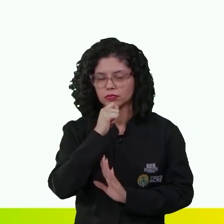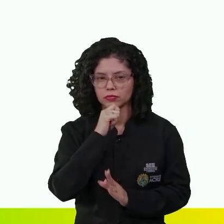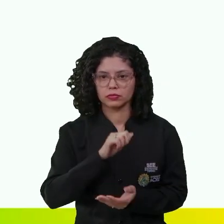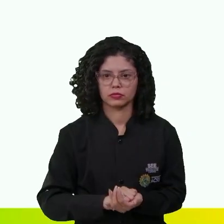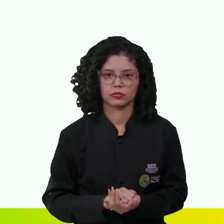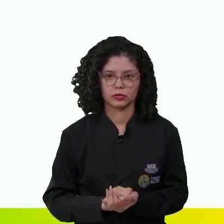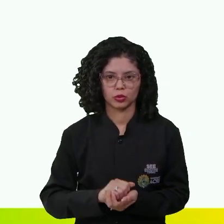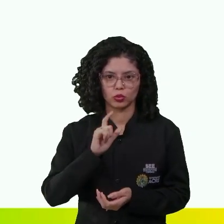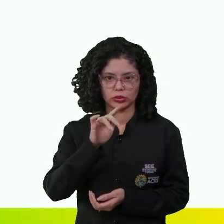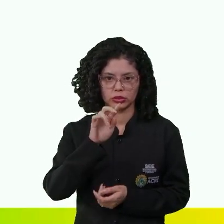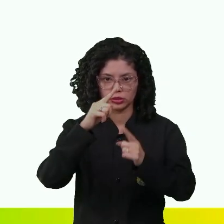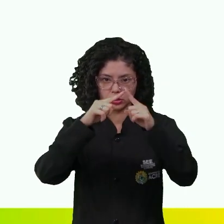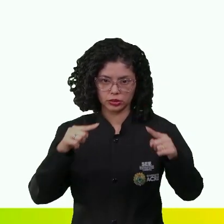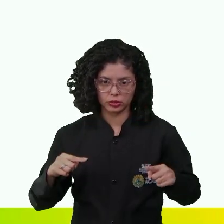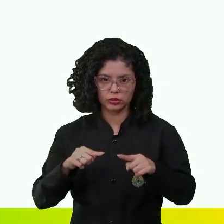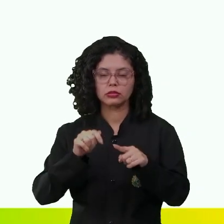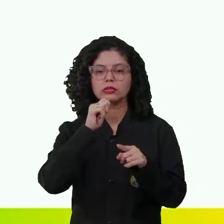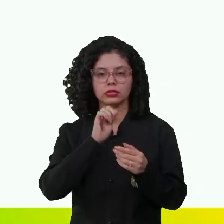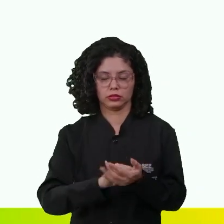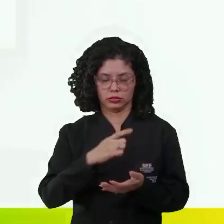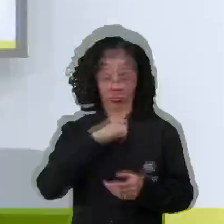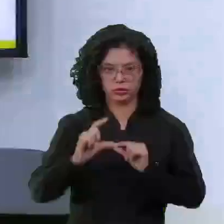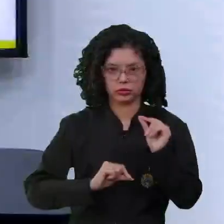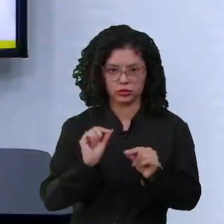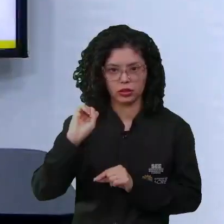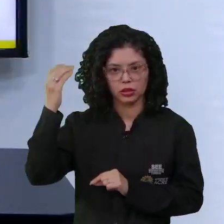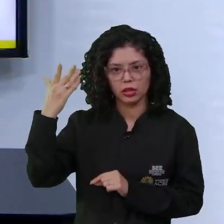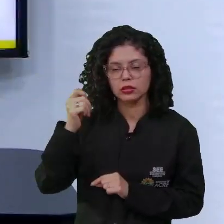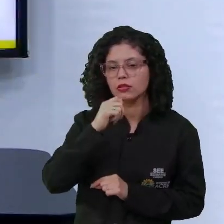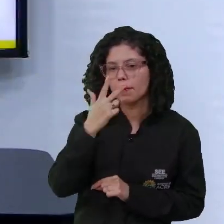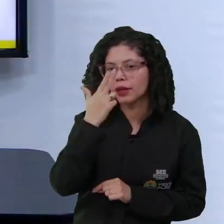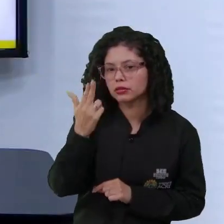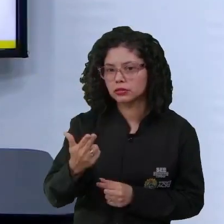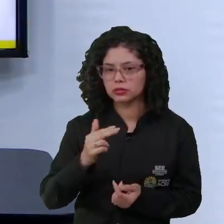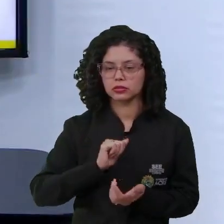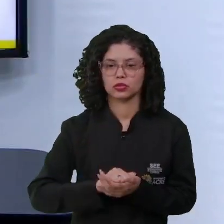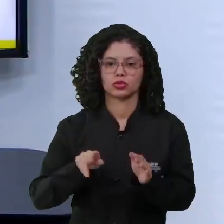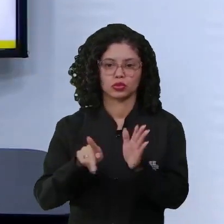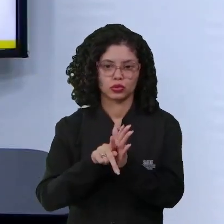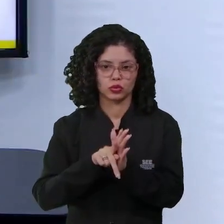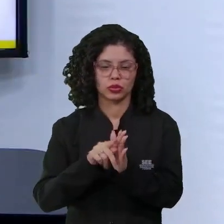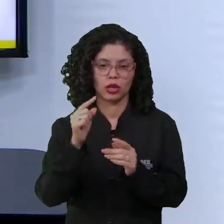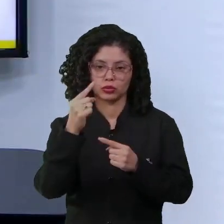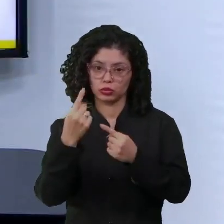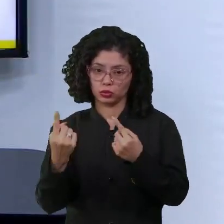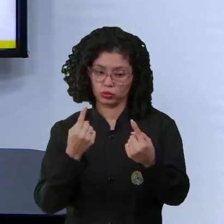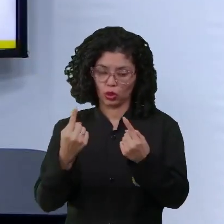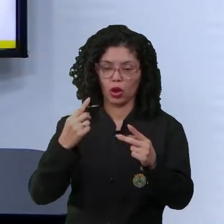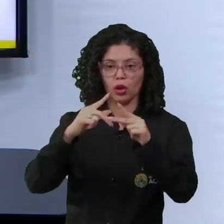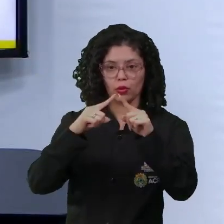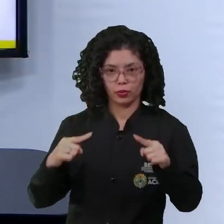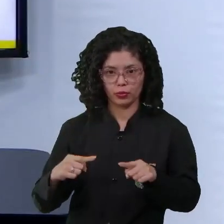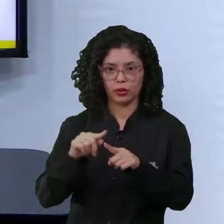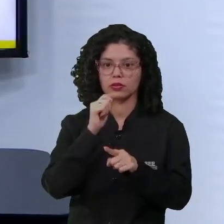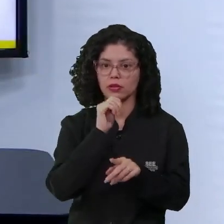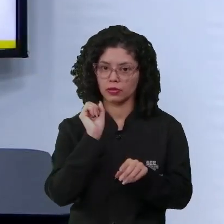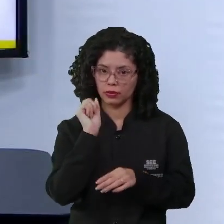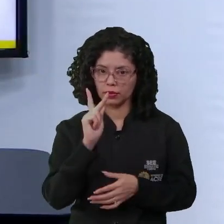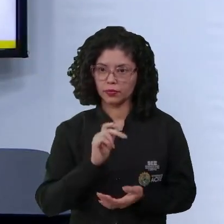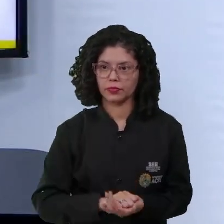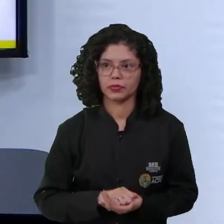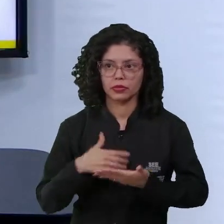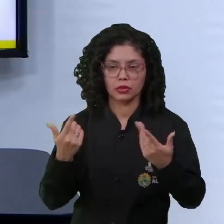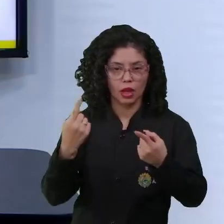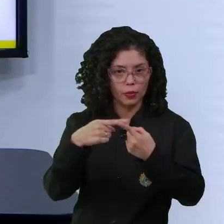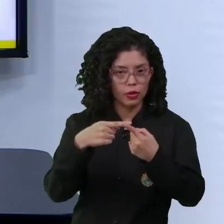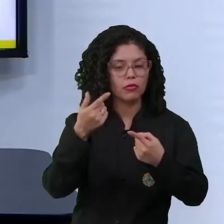triângulo. Então, isso é obtido a partir do caso de semelhança de triângulos, certo? Porque